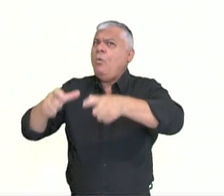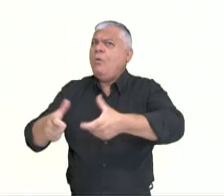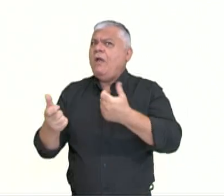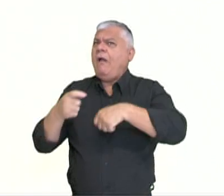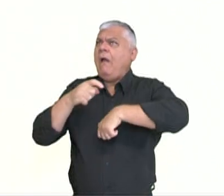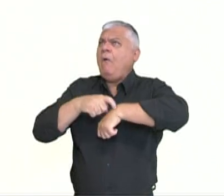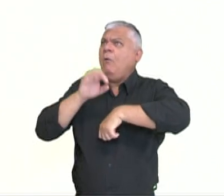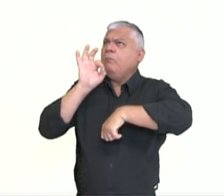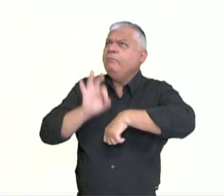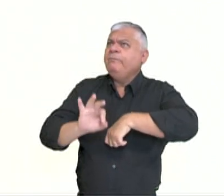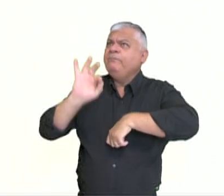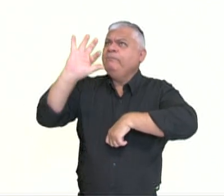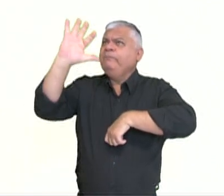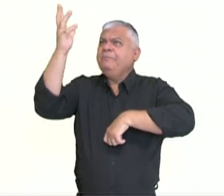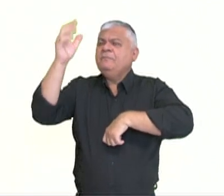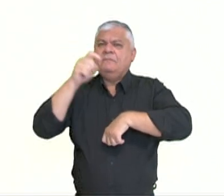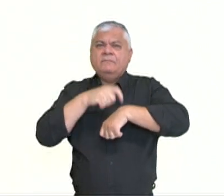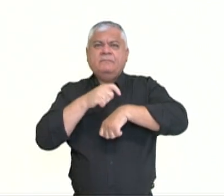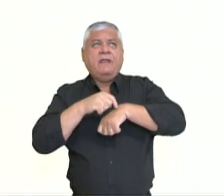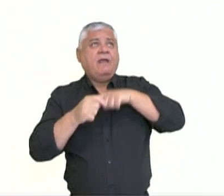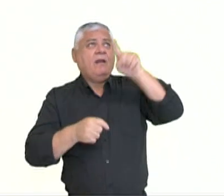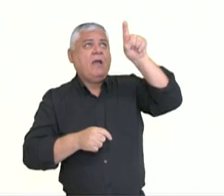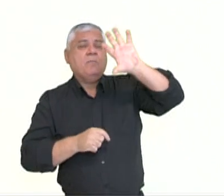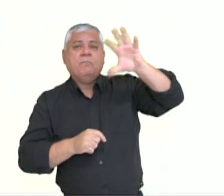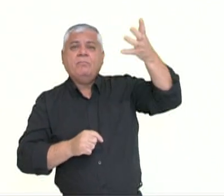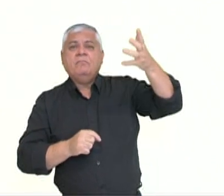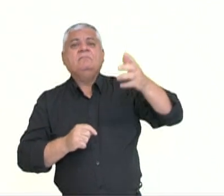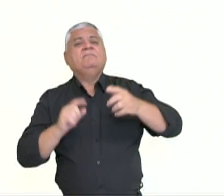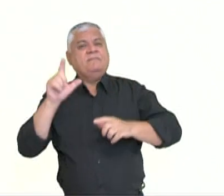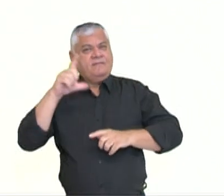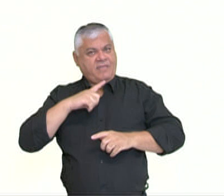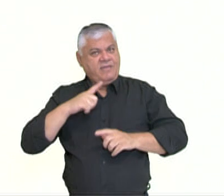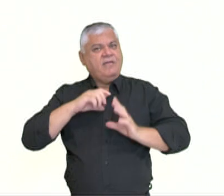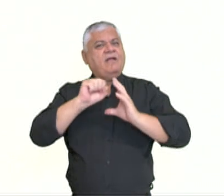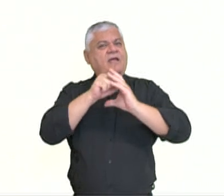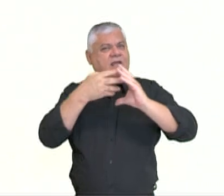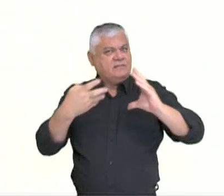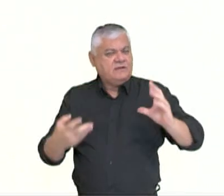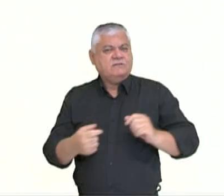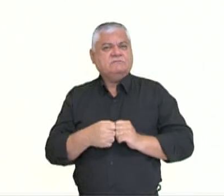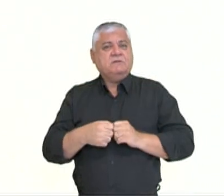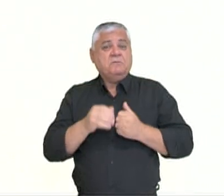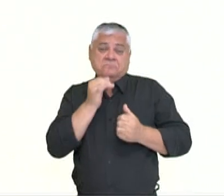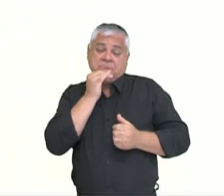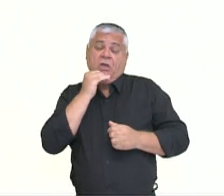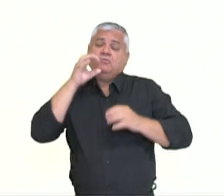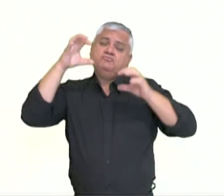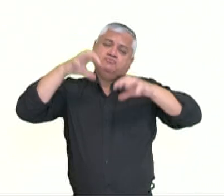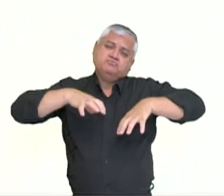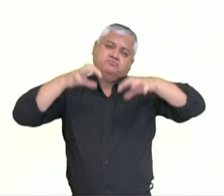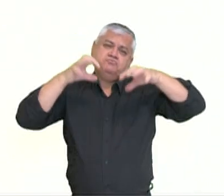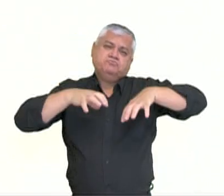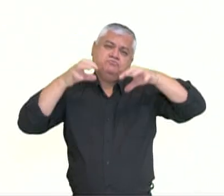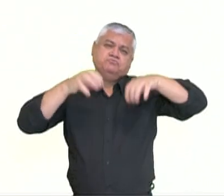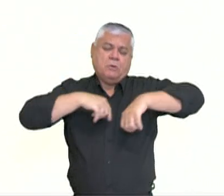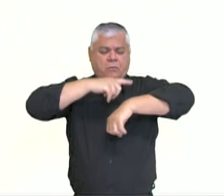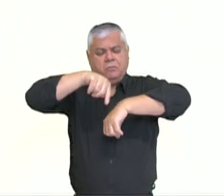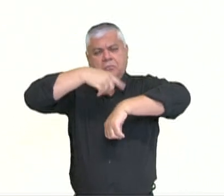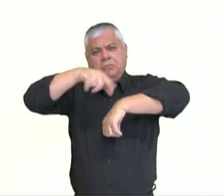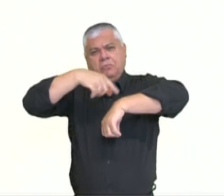vou ter certas características dessa atmosfera. Então, eu posso ter chuva durante algumas horas e isso